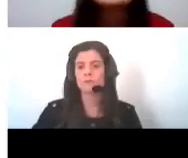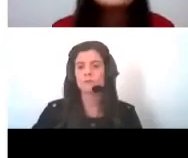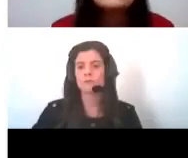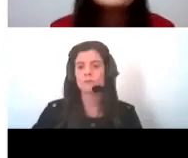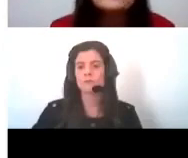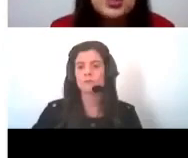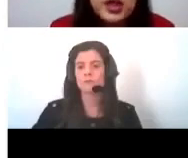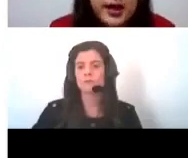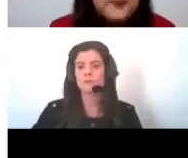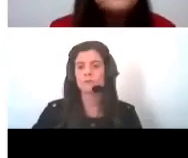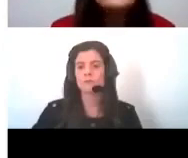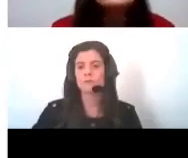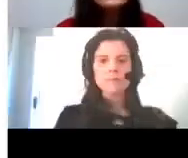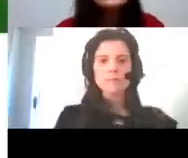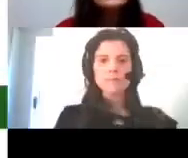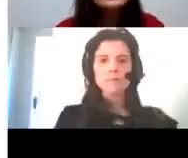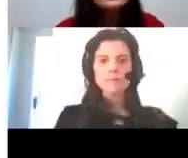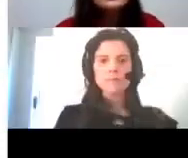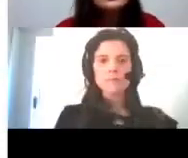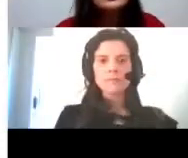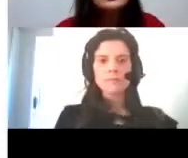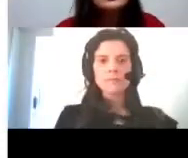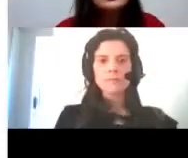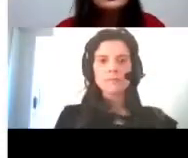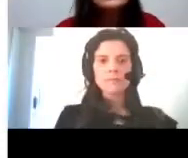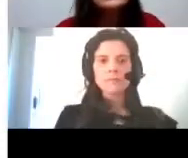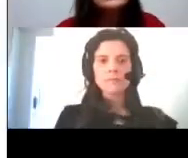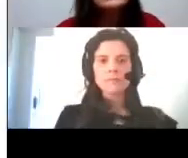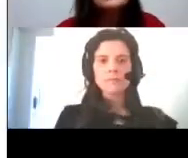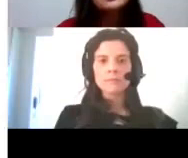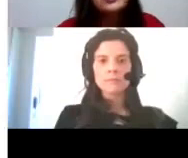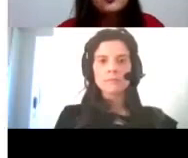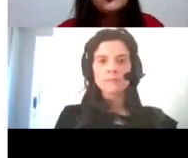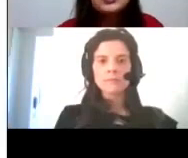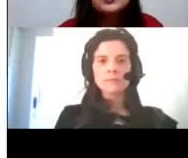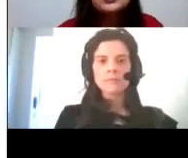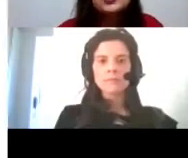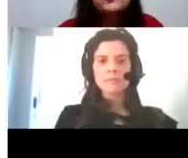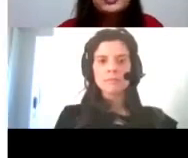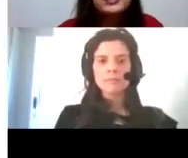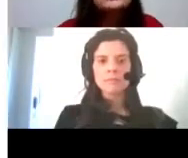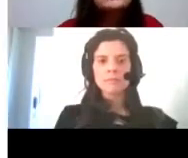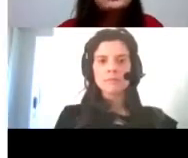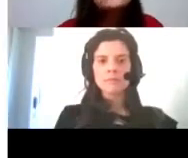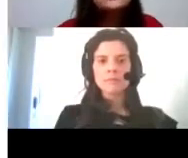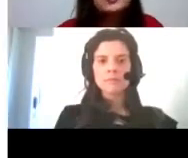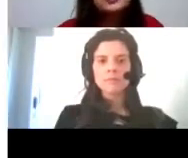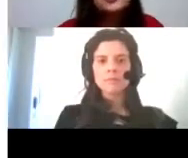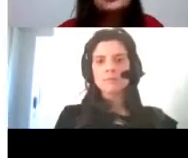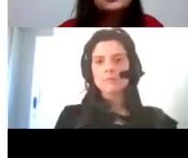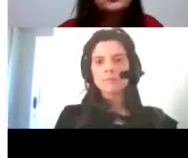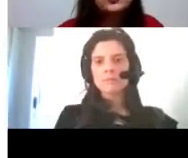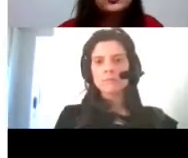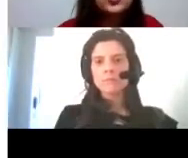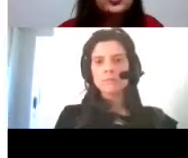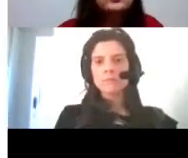vezes ainda usam o regime geral. E Algumas outras diferenças ainda